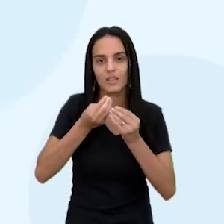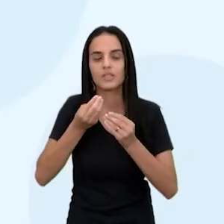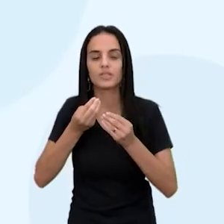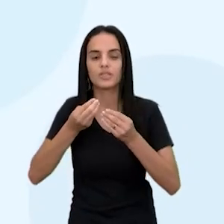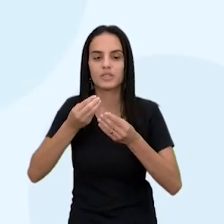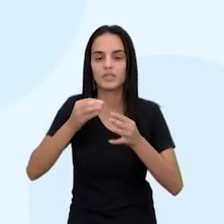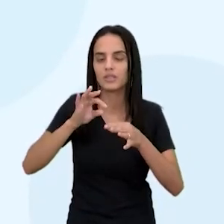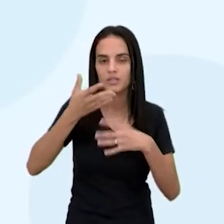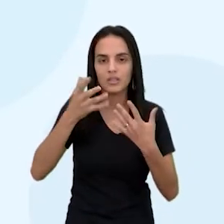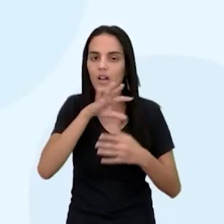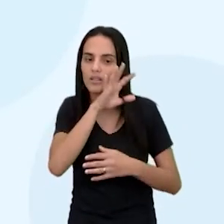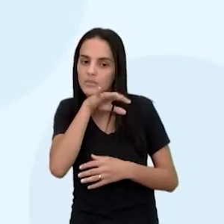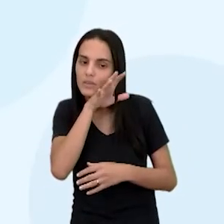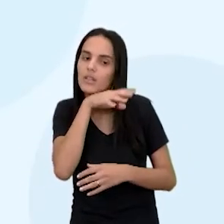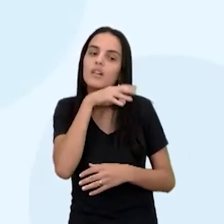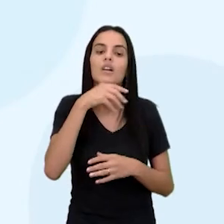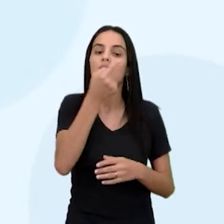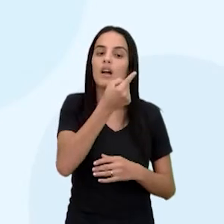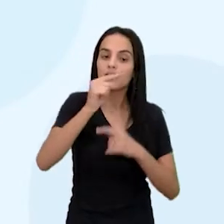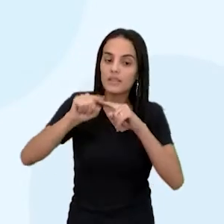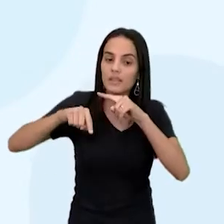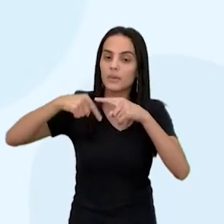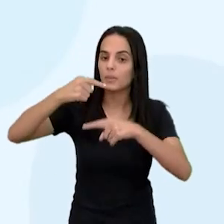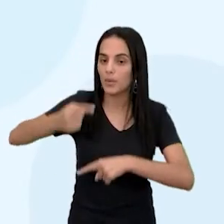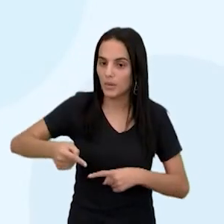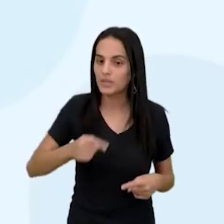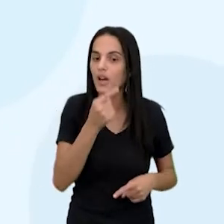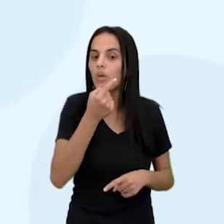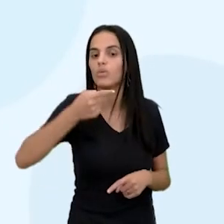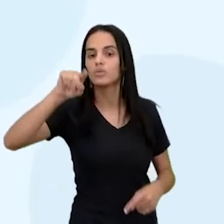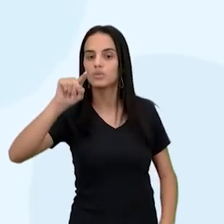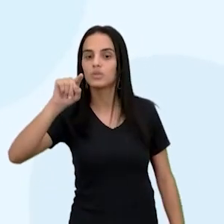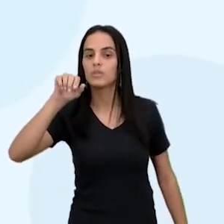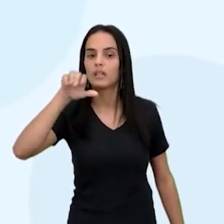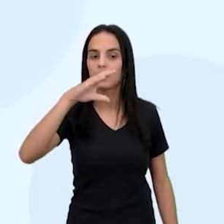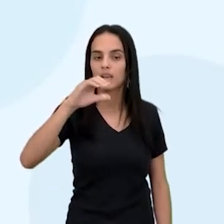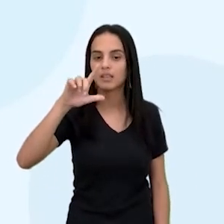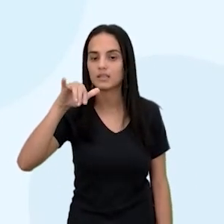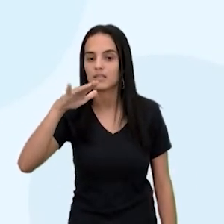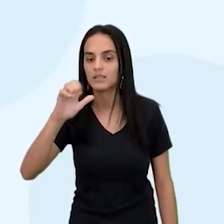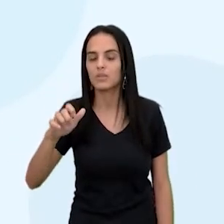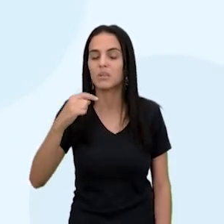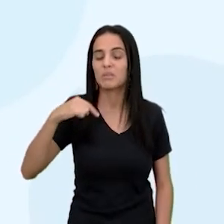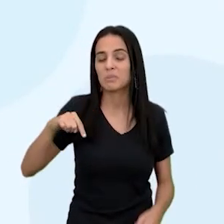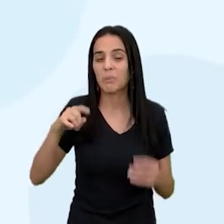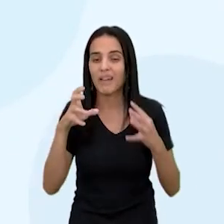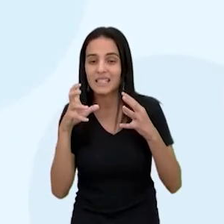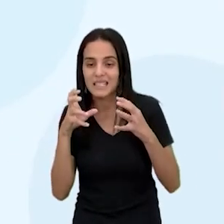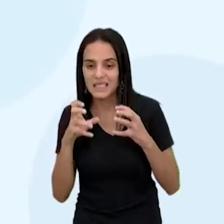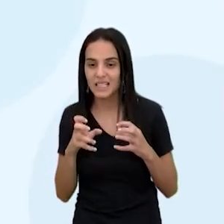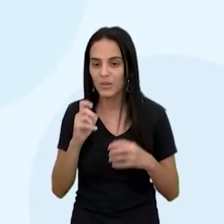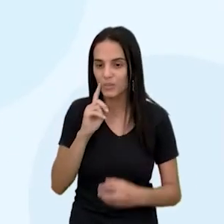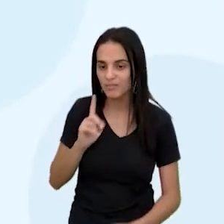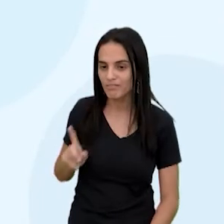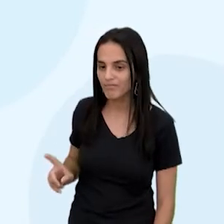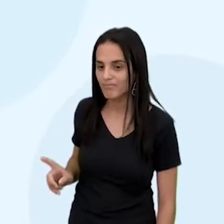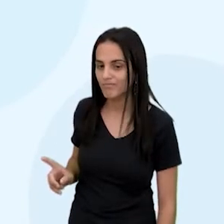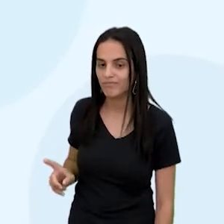e com a caça, elas meio que existiam ali de uma forma concomitante, né? Num primeiro momento, o homem